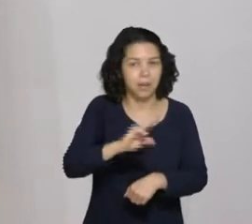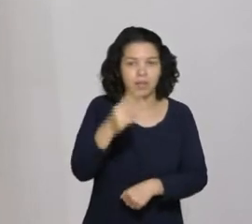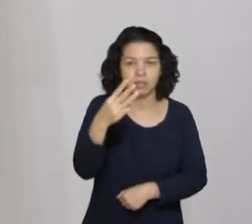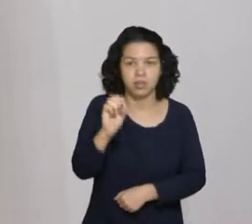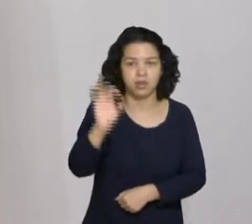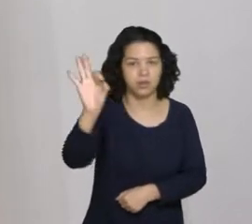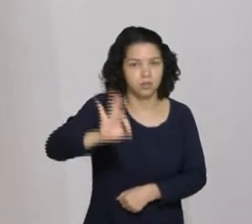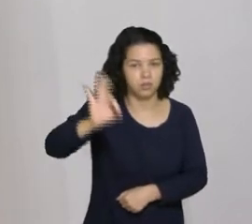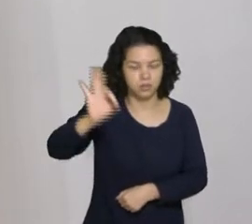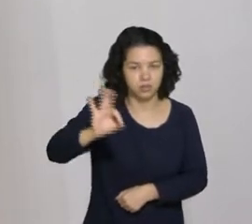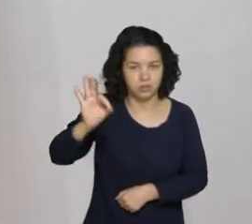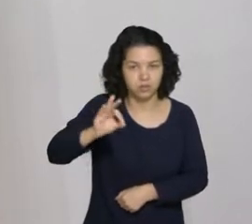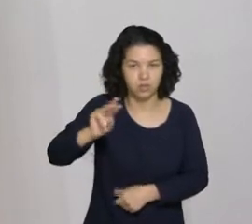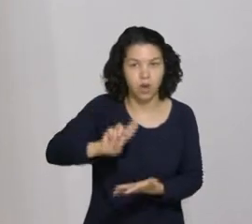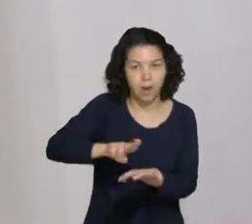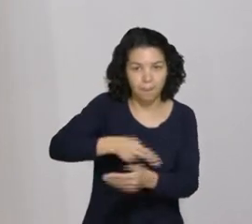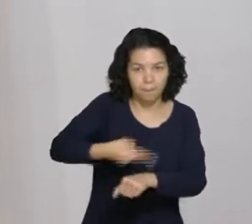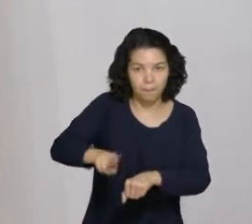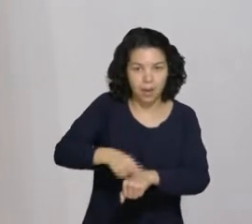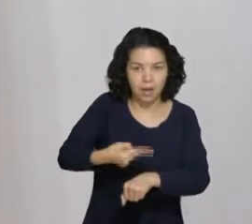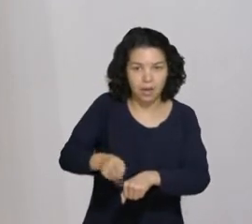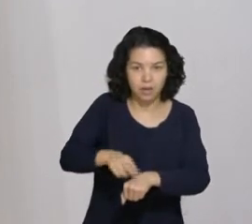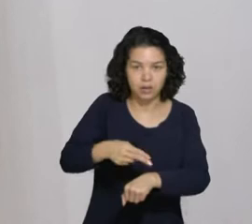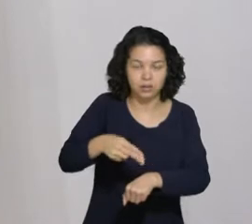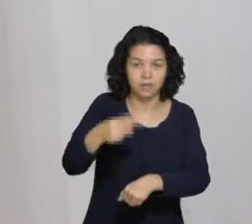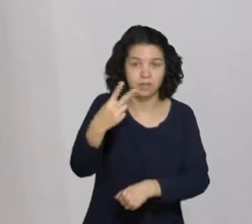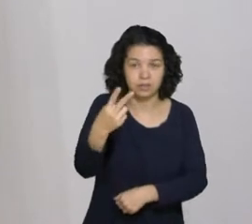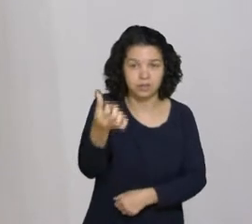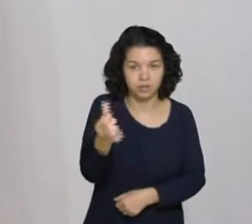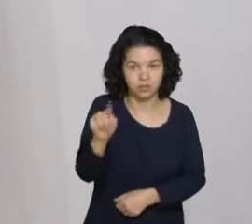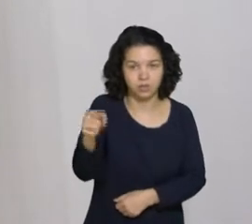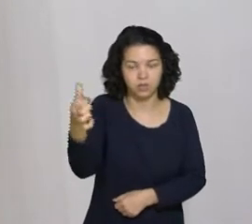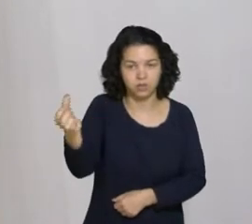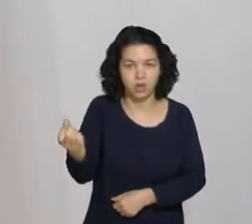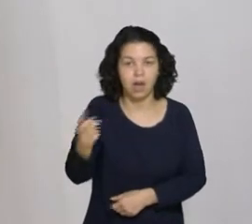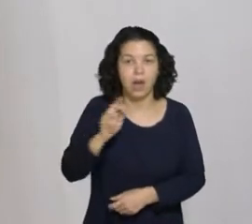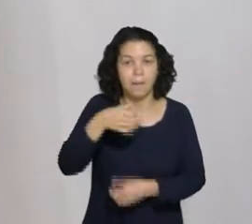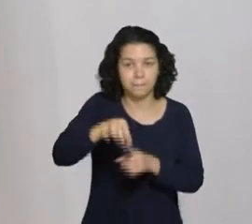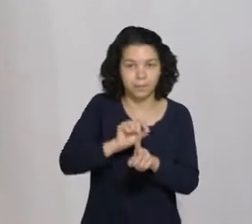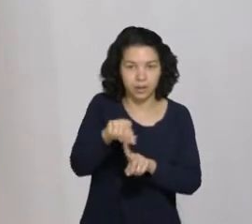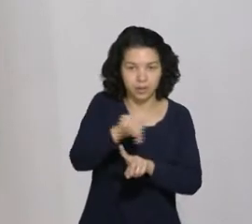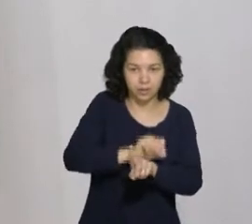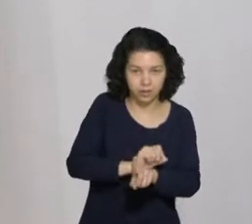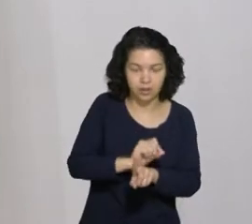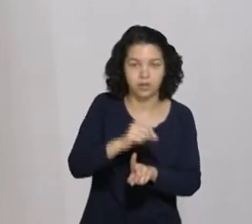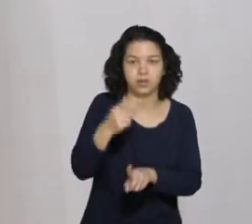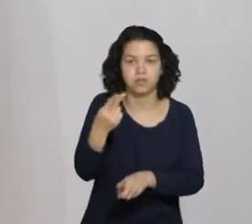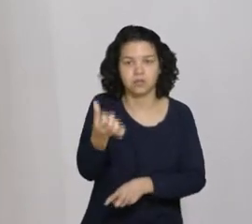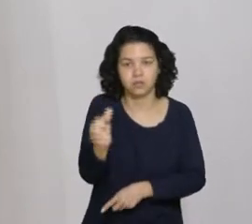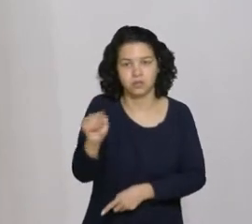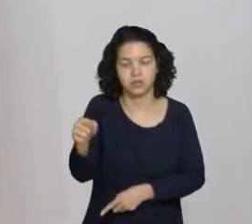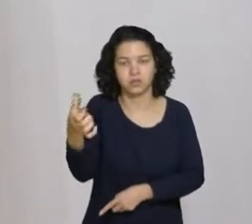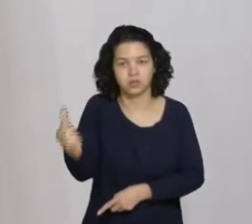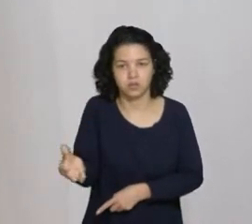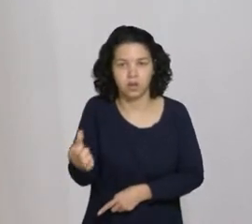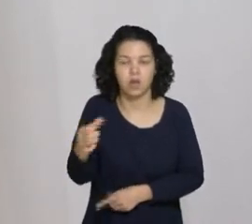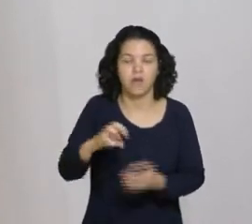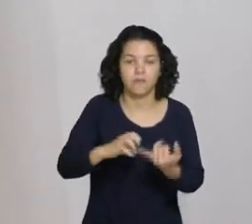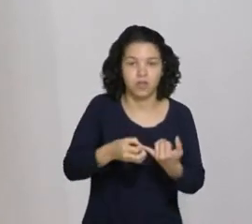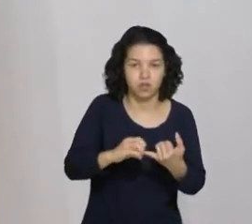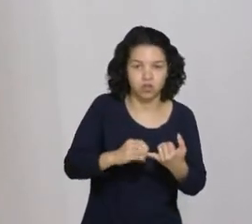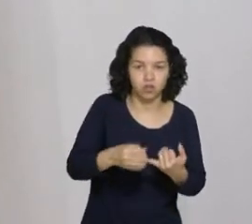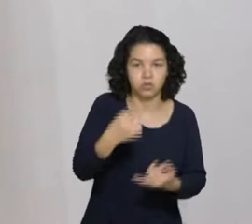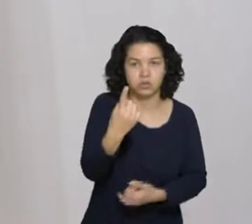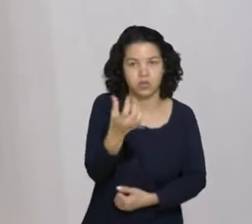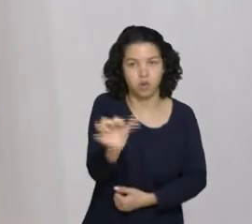a margarina 23,90 e seis a banana prata 23,6 o feijão carioca aumentou